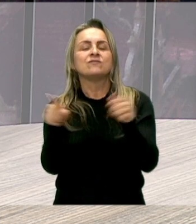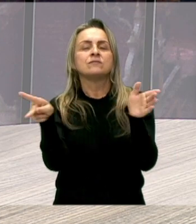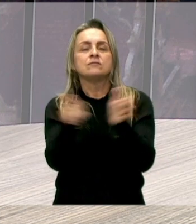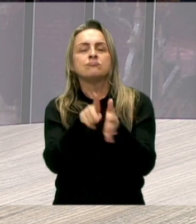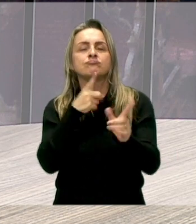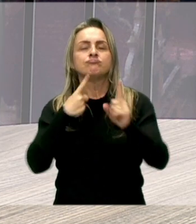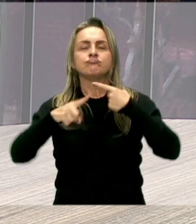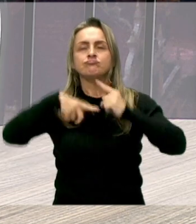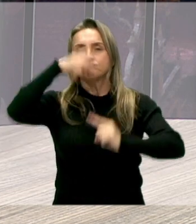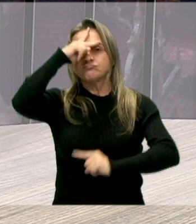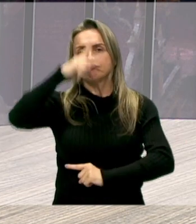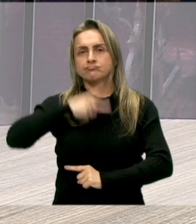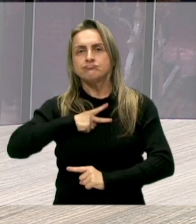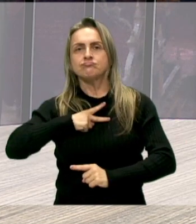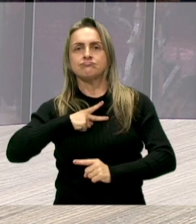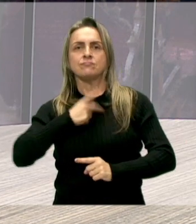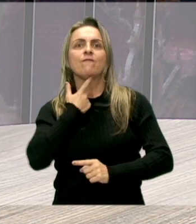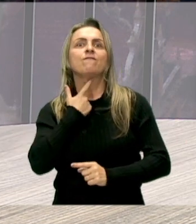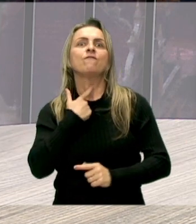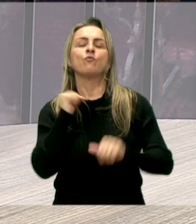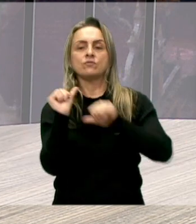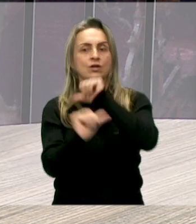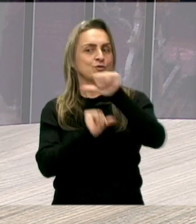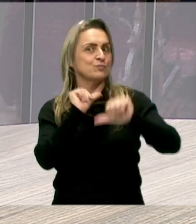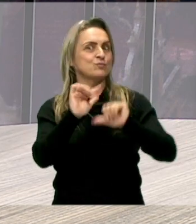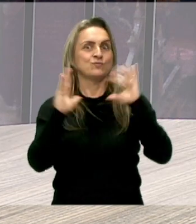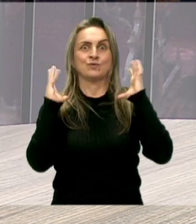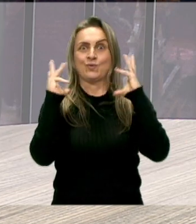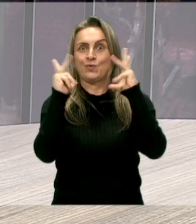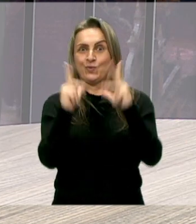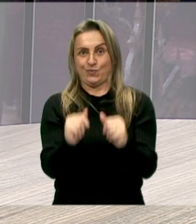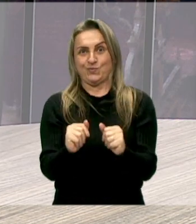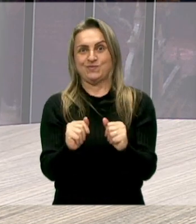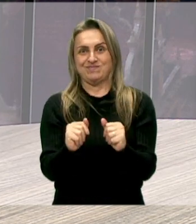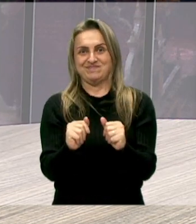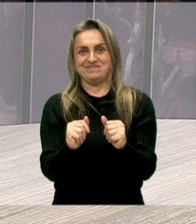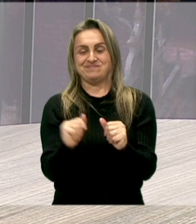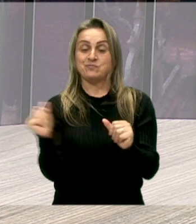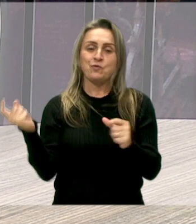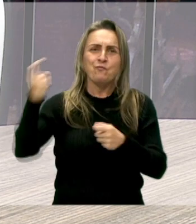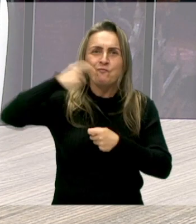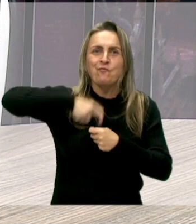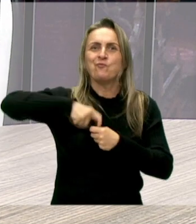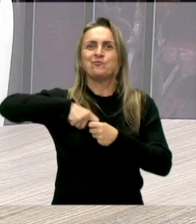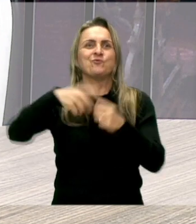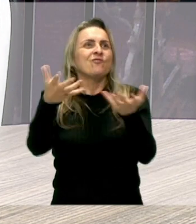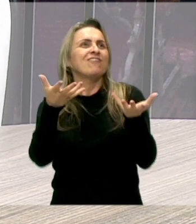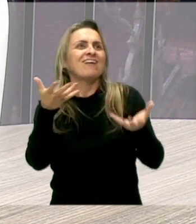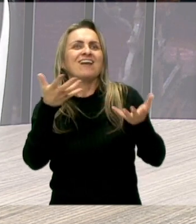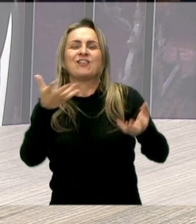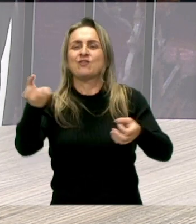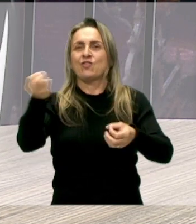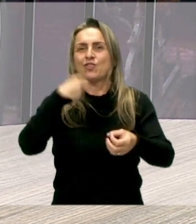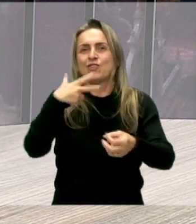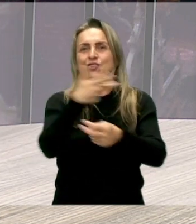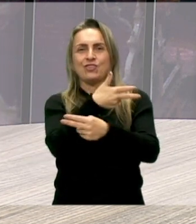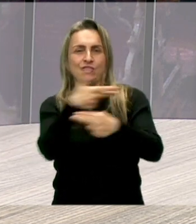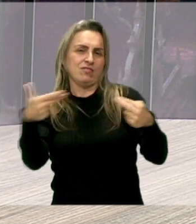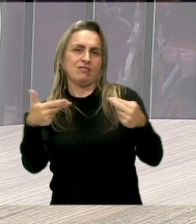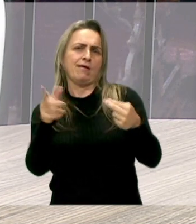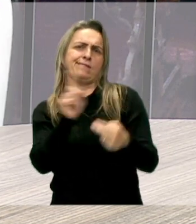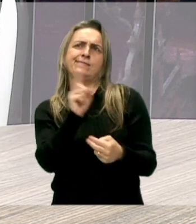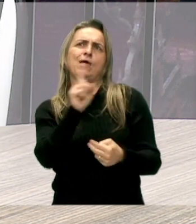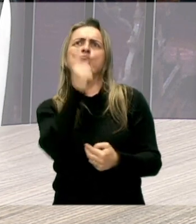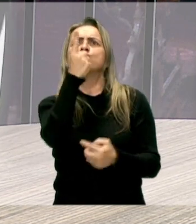voltou querendo mudar tudo que estava acontecendo aqui. E voltou querendo fazer muito isso, não uma vez por